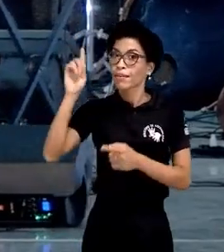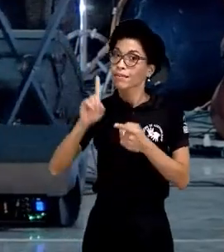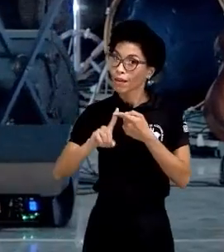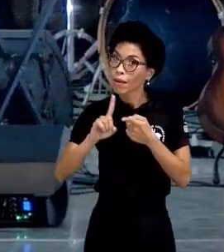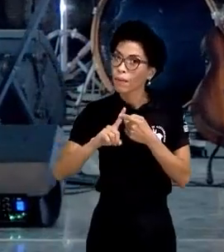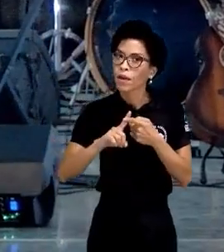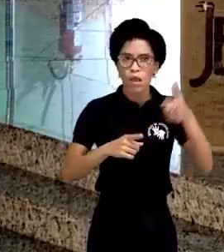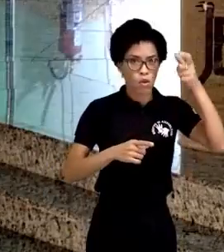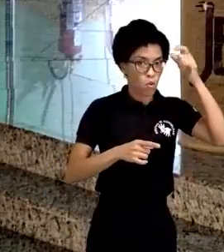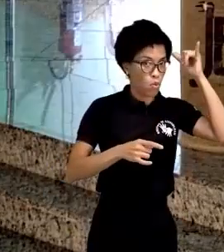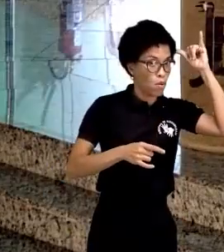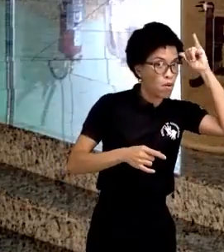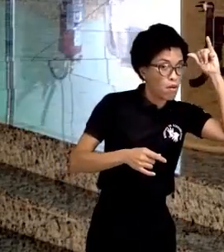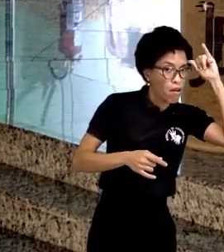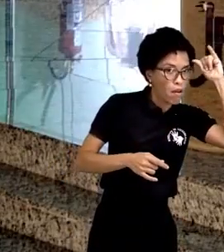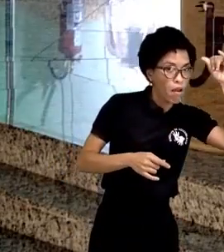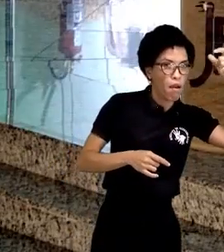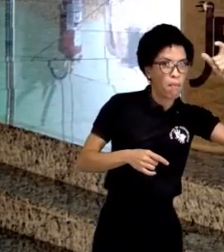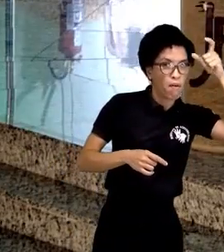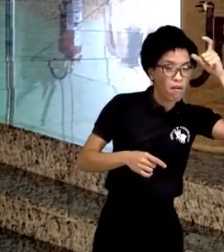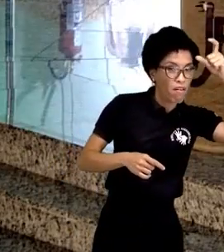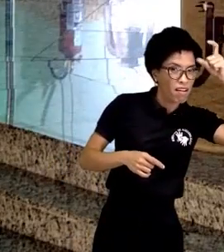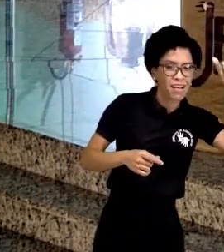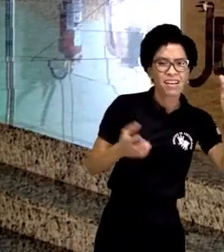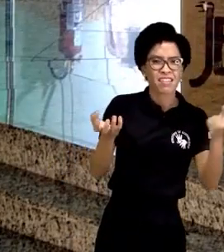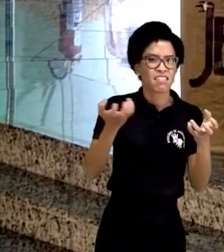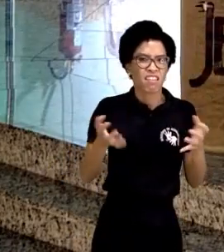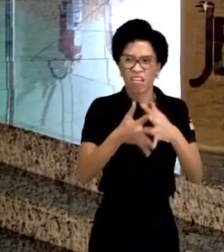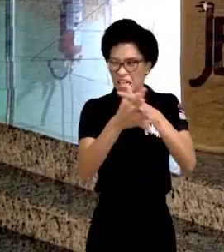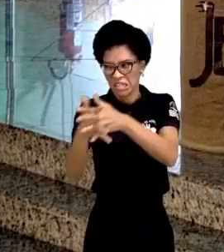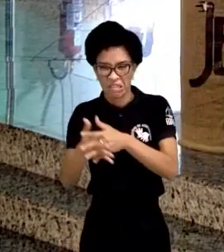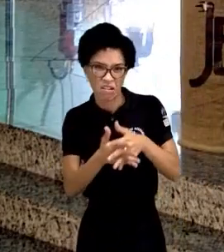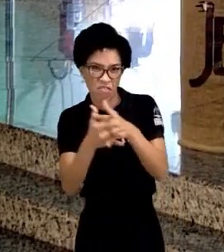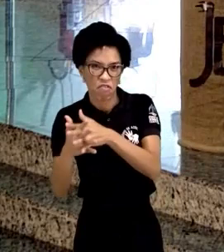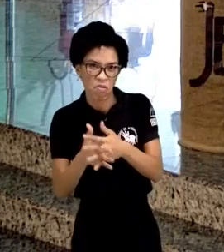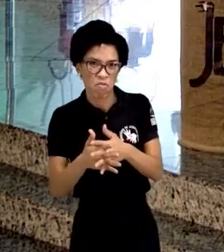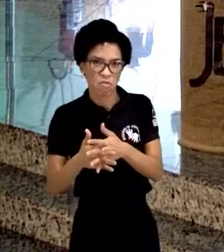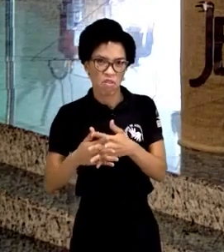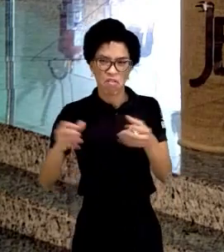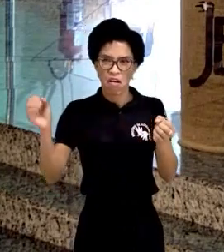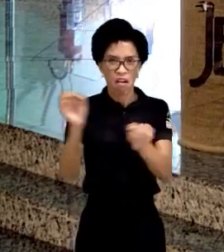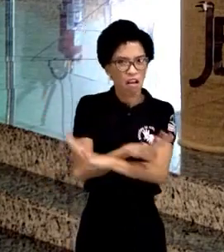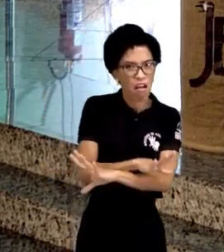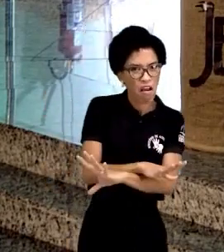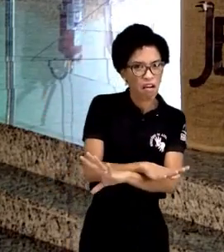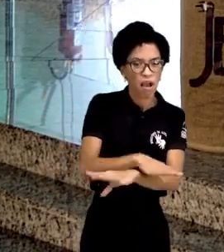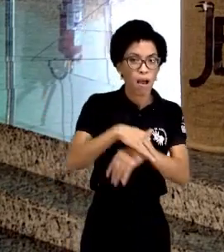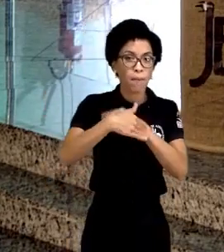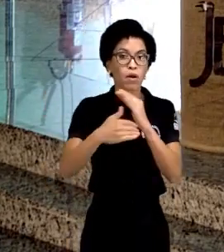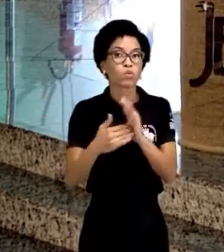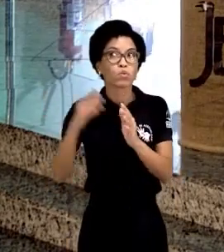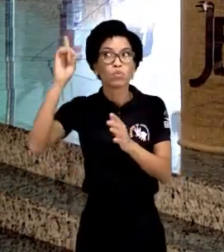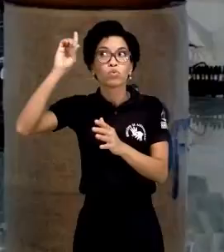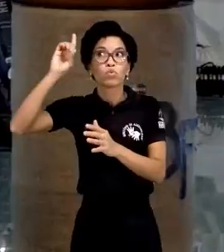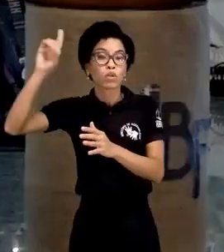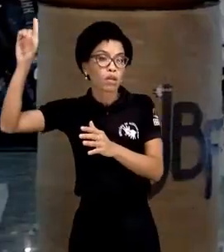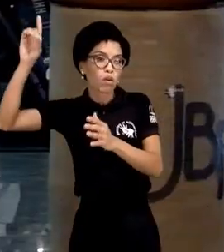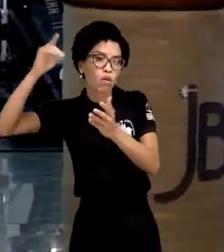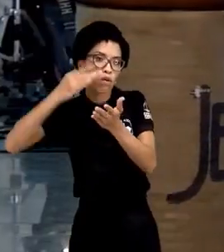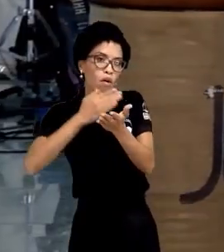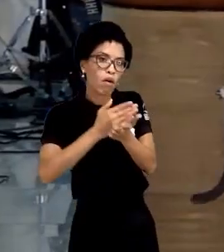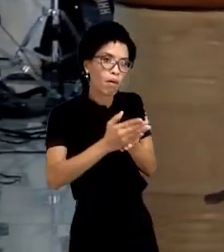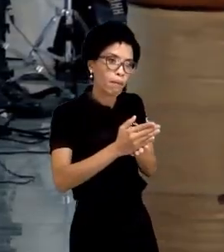tem alguém que está, às vezes, ou quase sempre, às vezes, enfim, não sei, está incompetente no processo, a gente entendeu que somos nós.